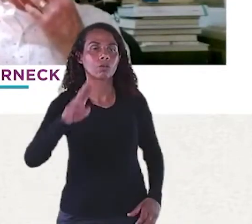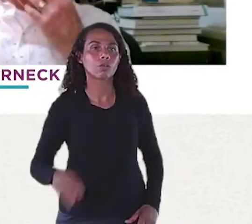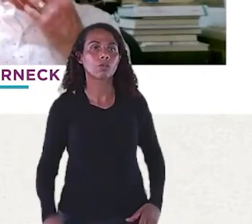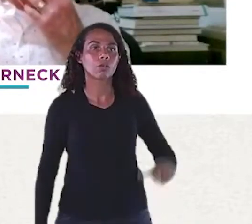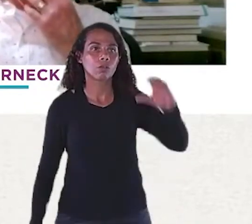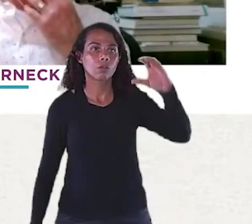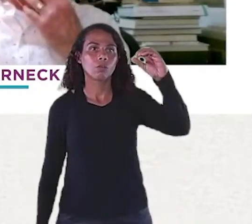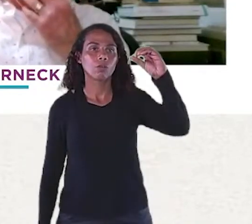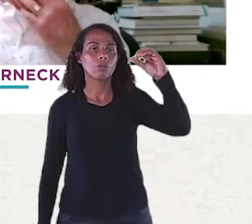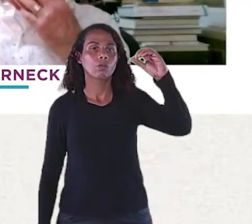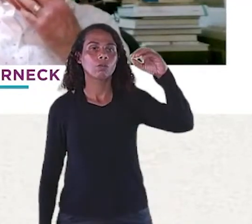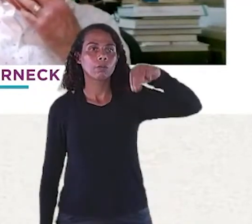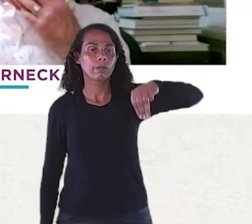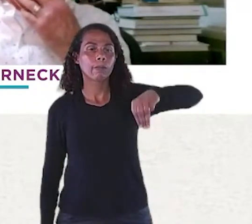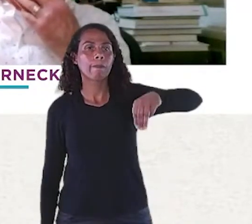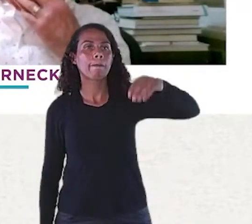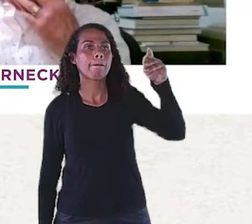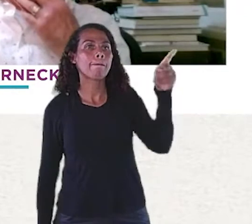Esse grupo Complemento